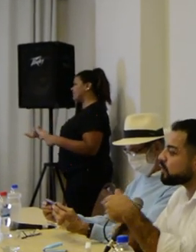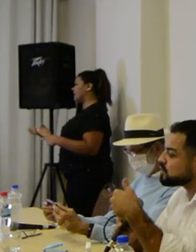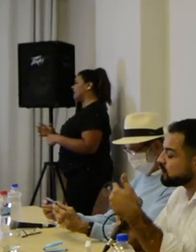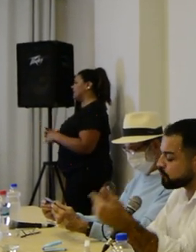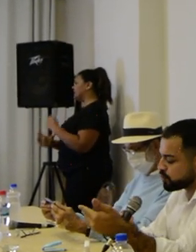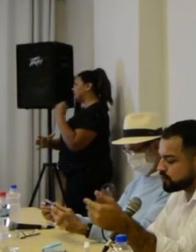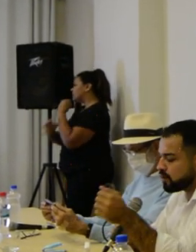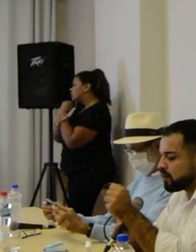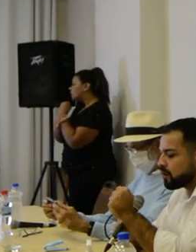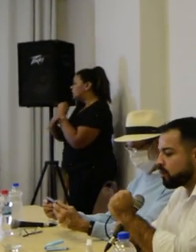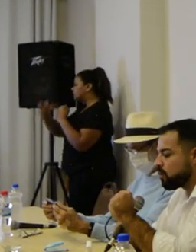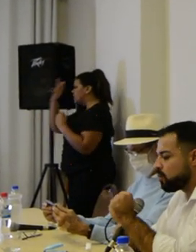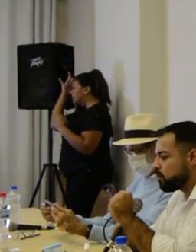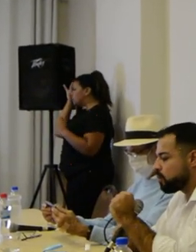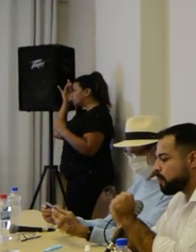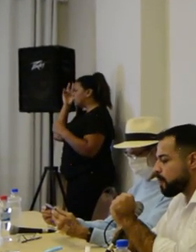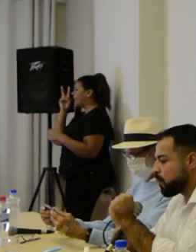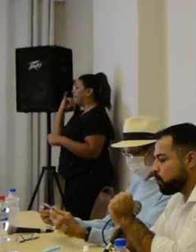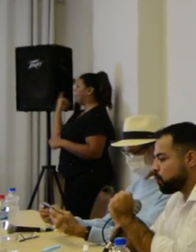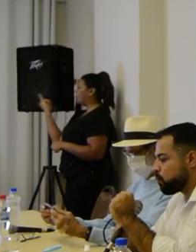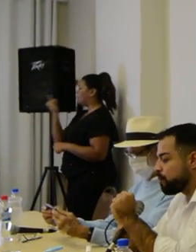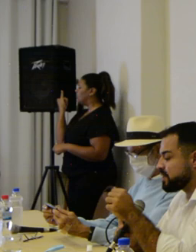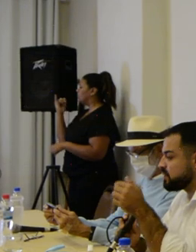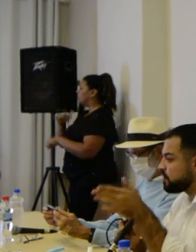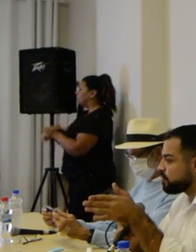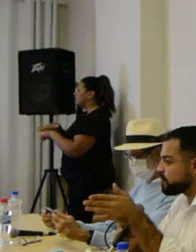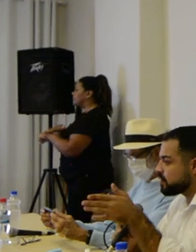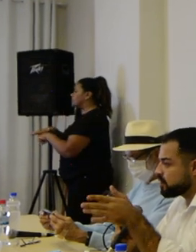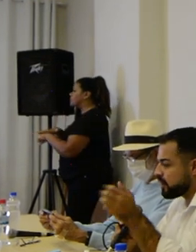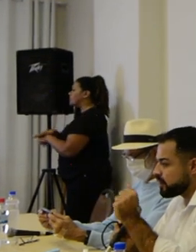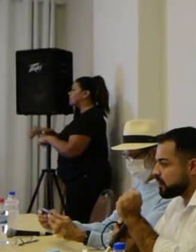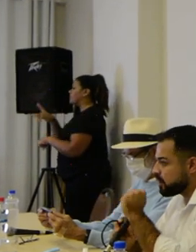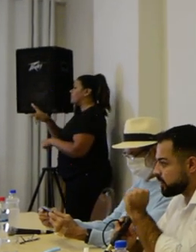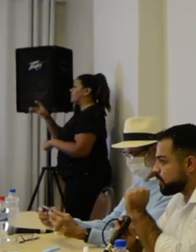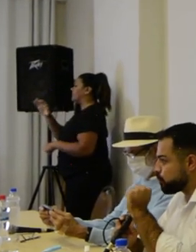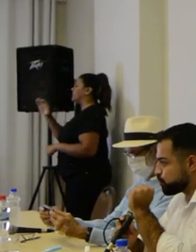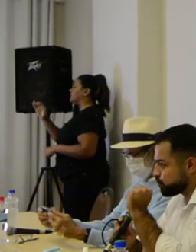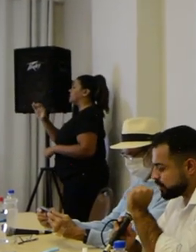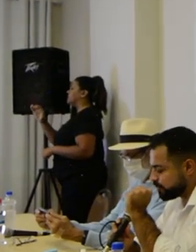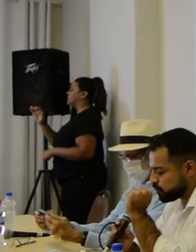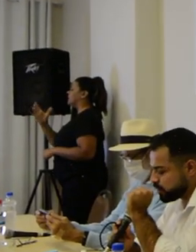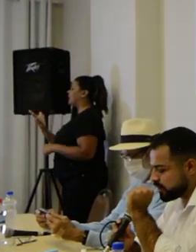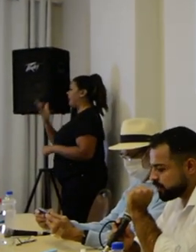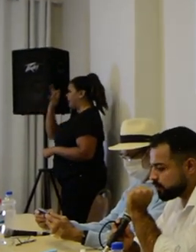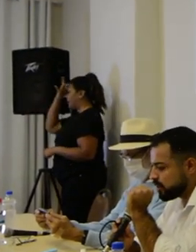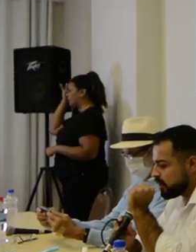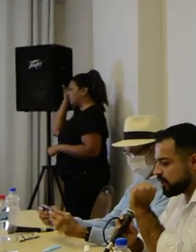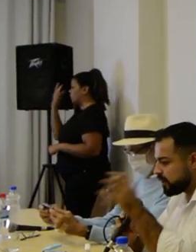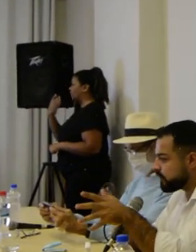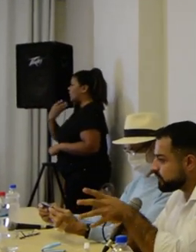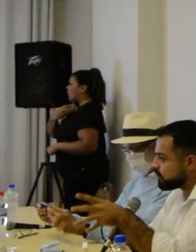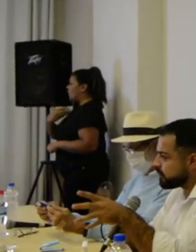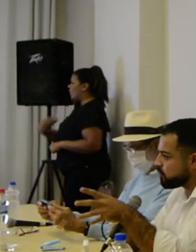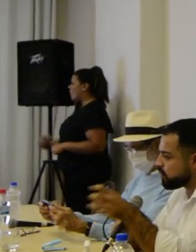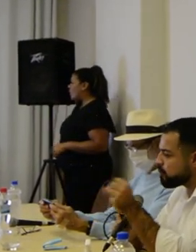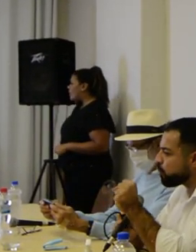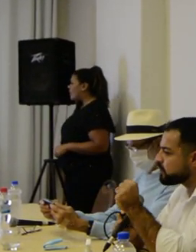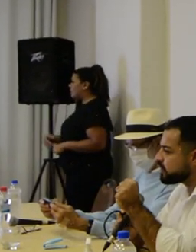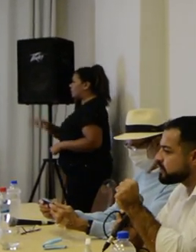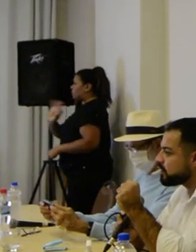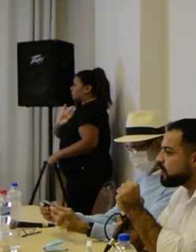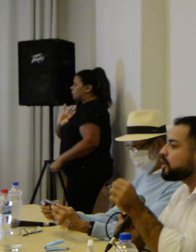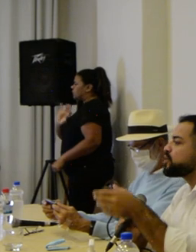indicação, conversamos com o PC, que é da postura do município, e ele entendeu